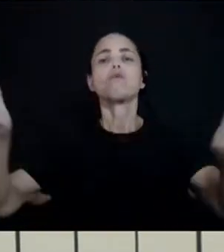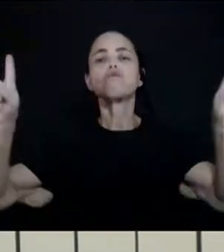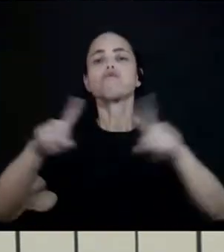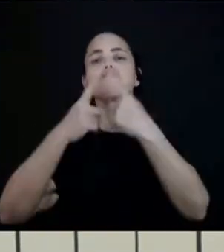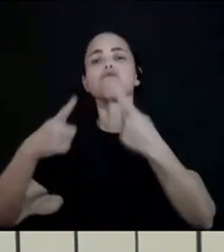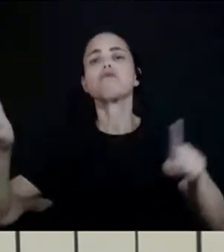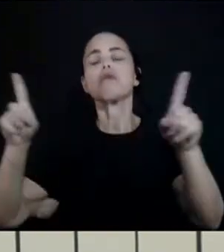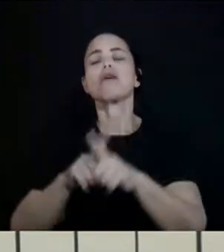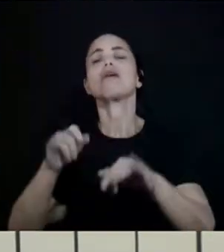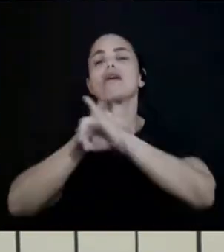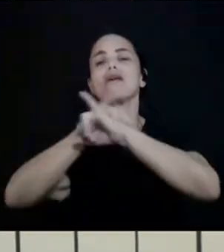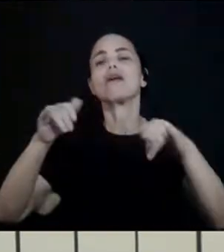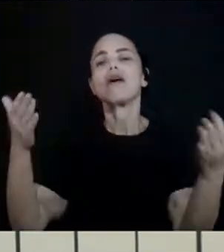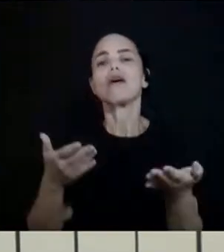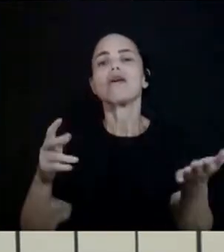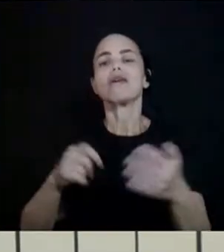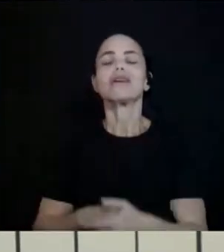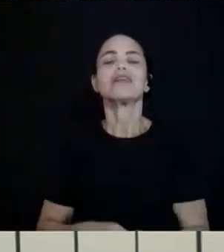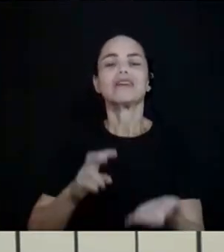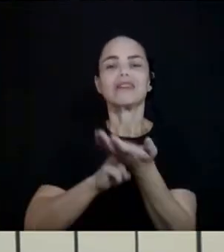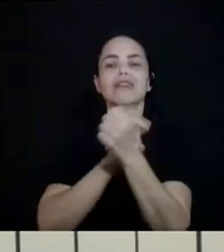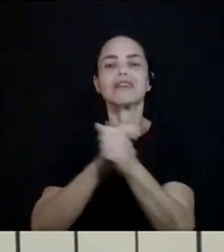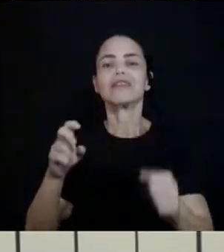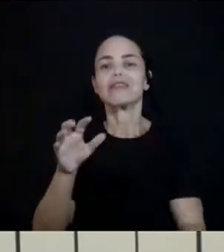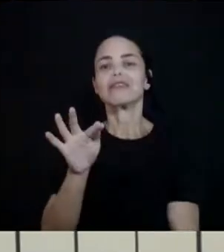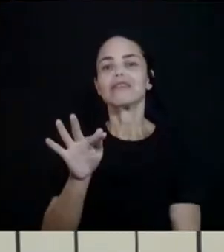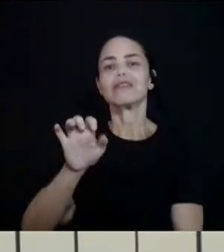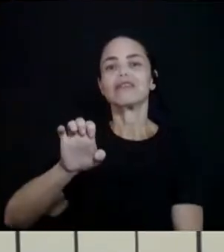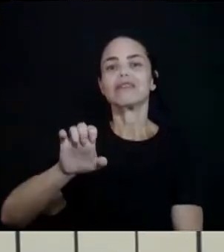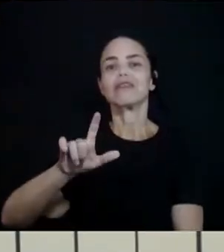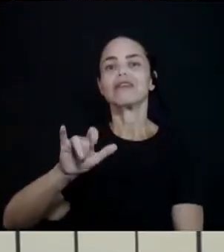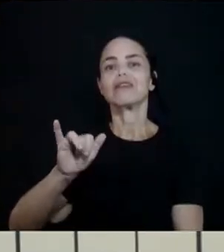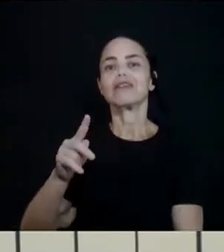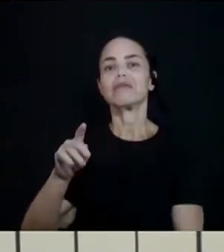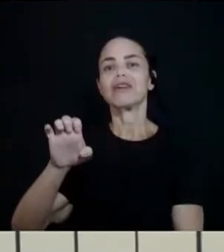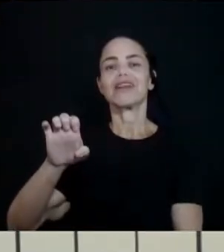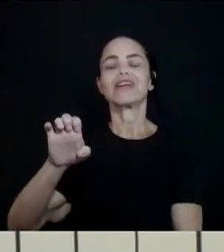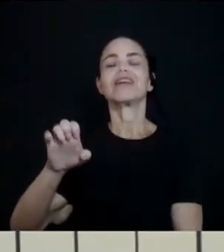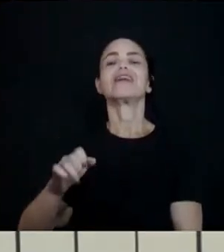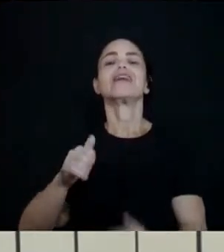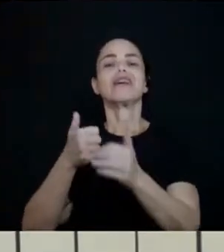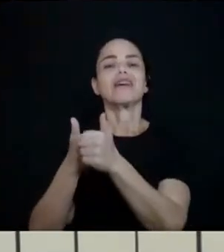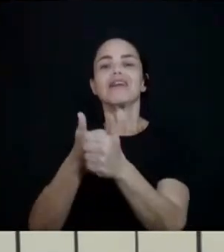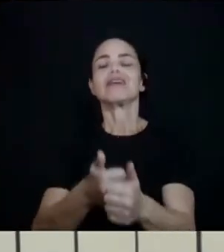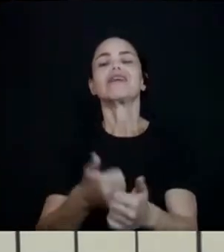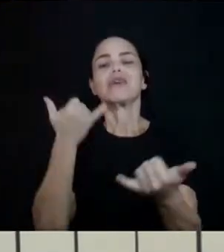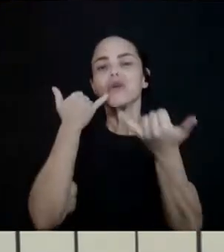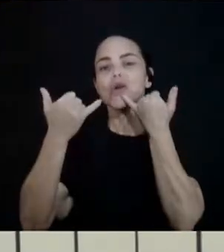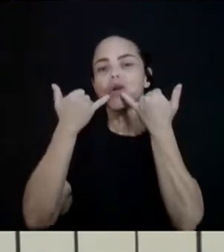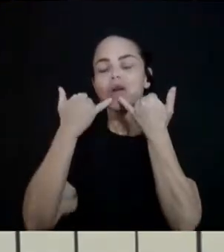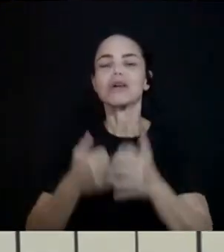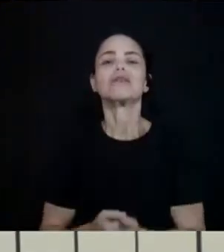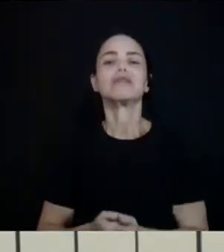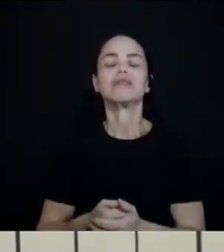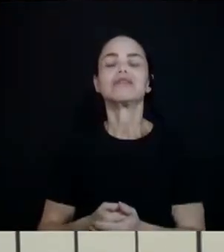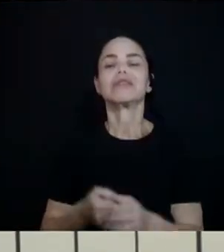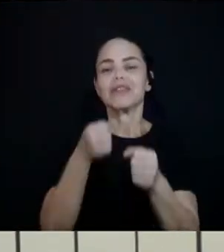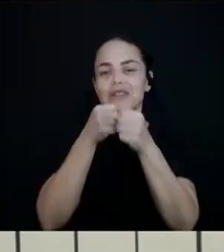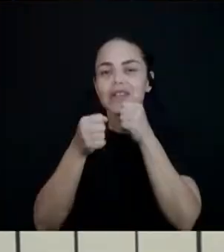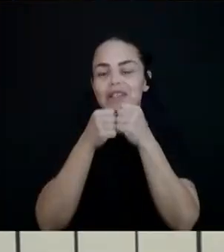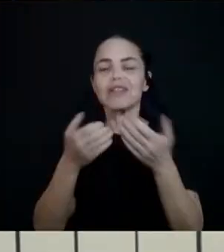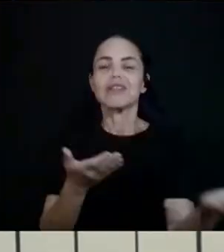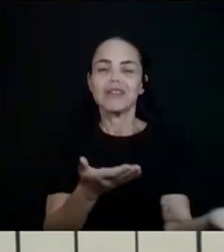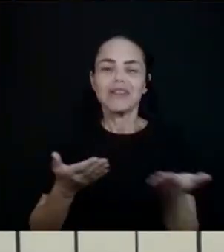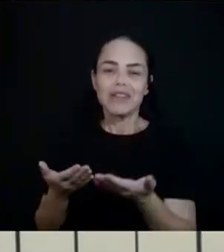agora cedo e o Felipe Gomes acompanhou e traz as informações aqui no Jornal Câmara Notícia. Seja bem-vindo e boa